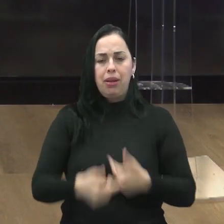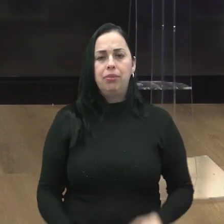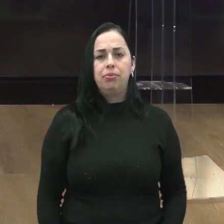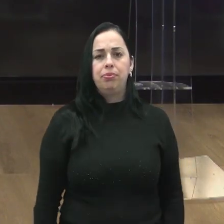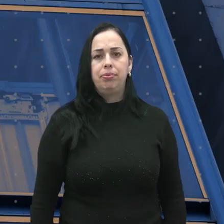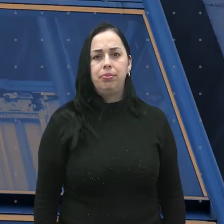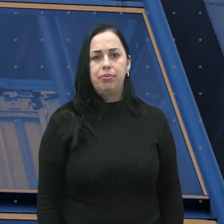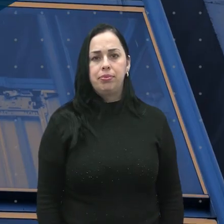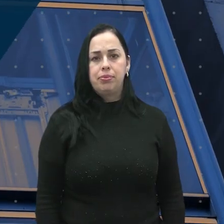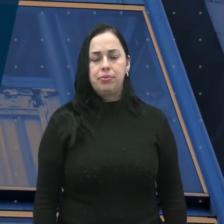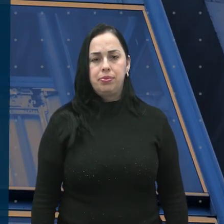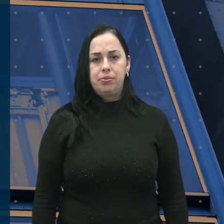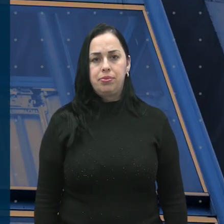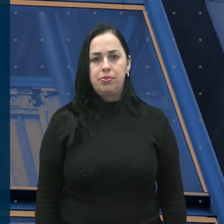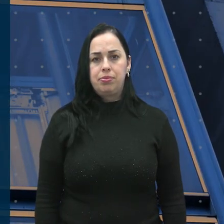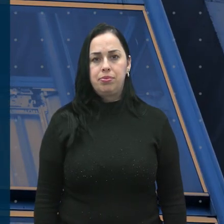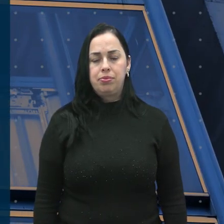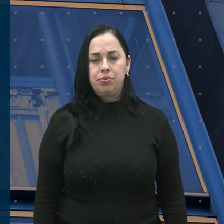de serviço.